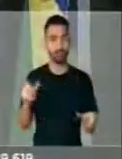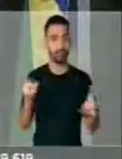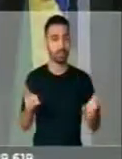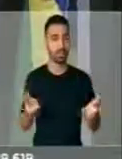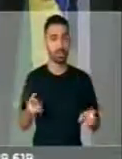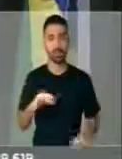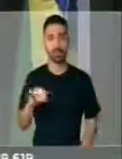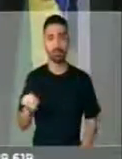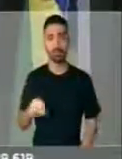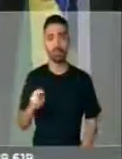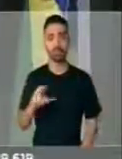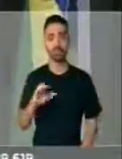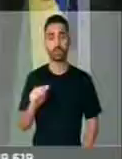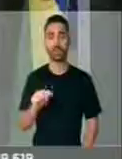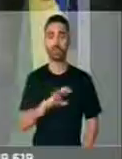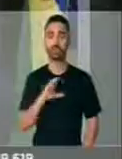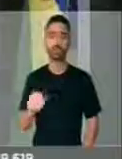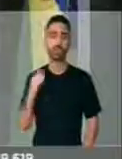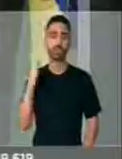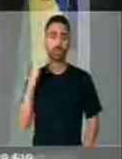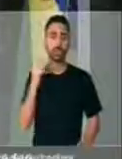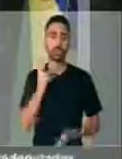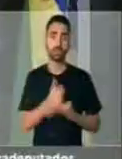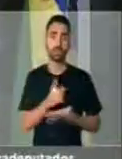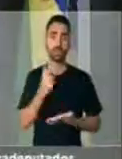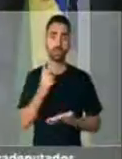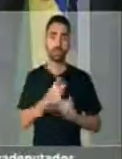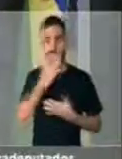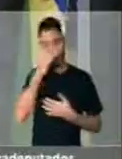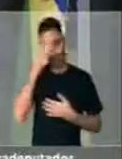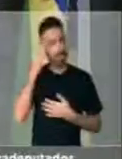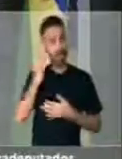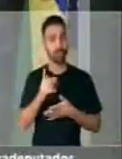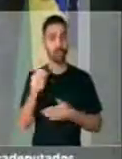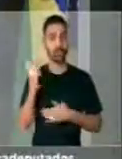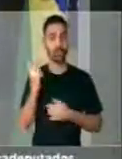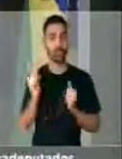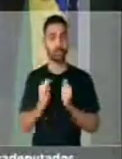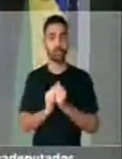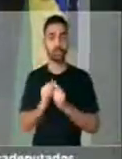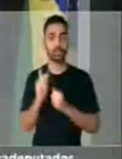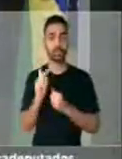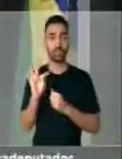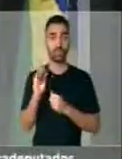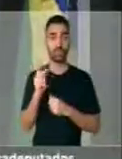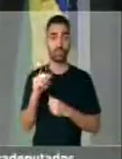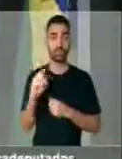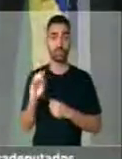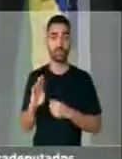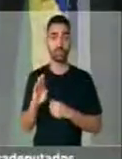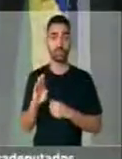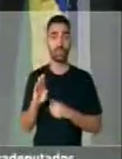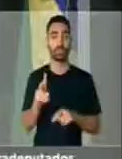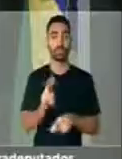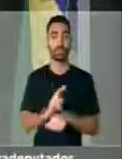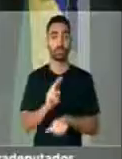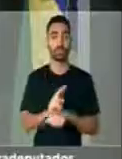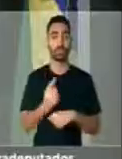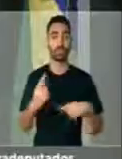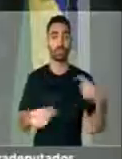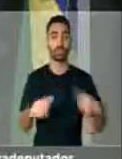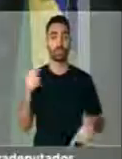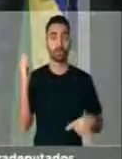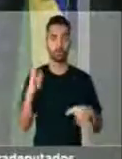Jucá, todo mundo sabe, essas pessoas que controlavam junto com o PT, o PMDB, essas peças, controlavam a política